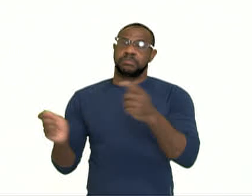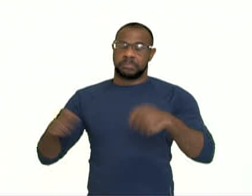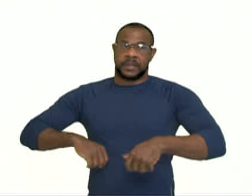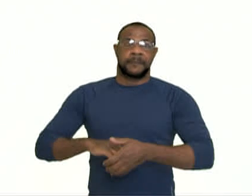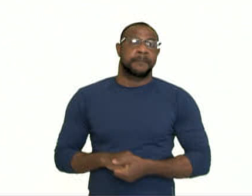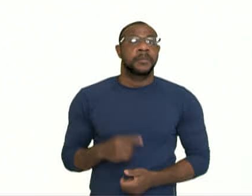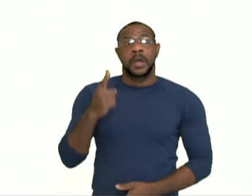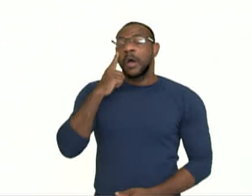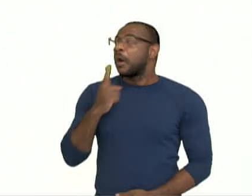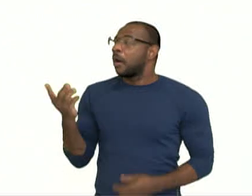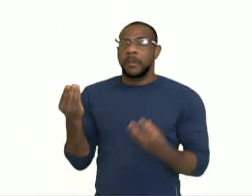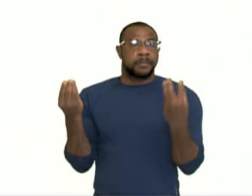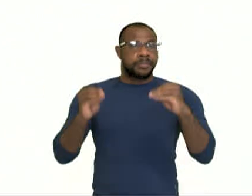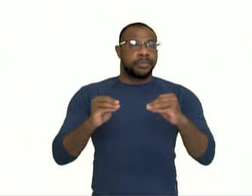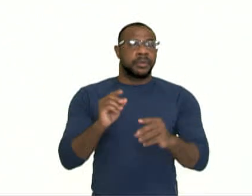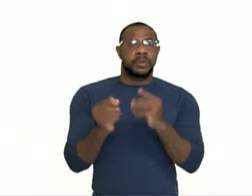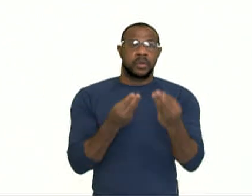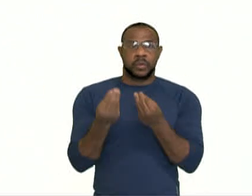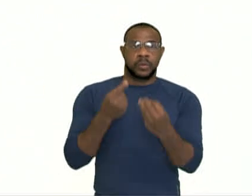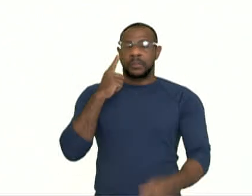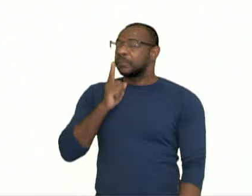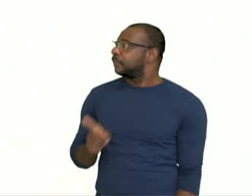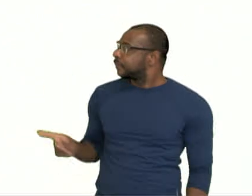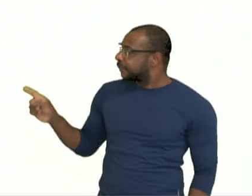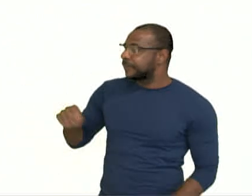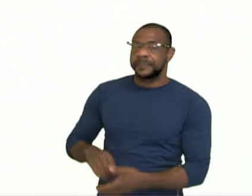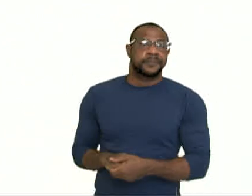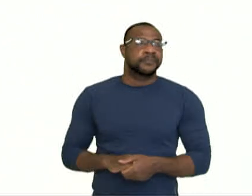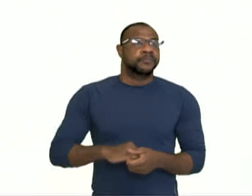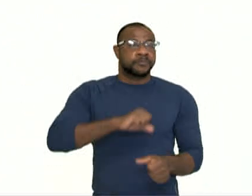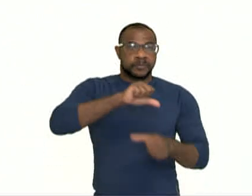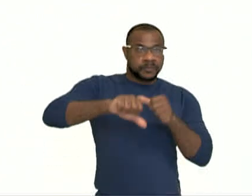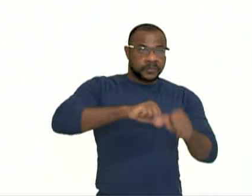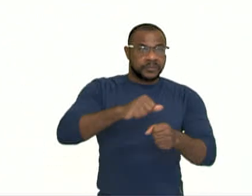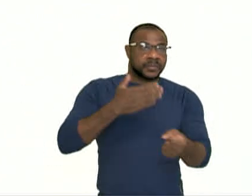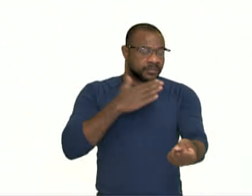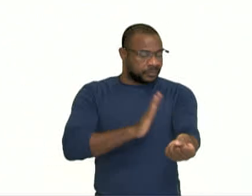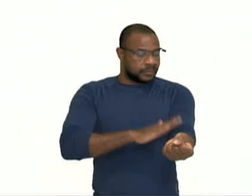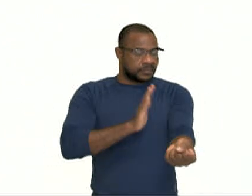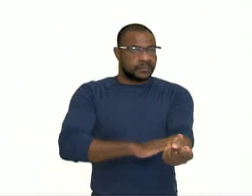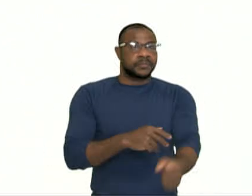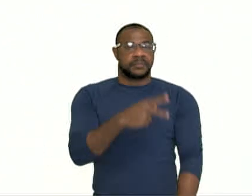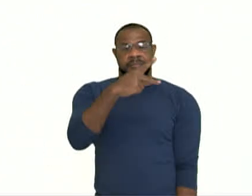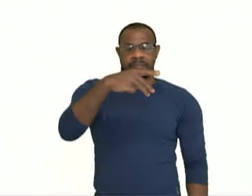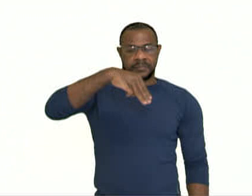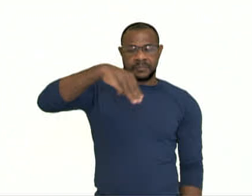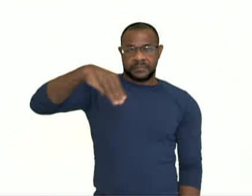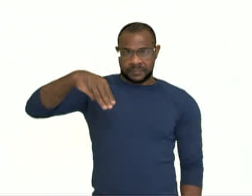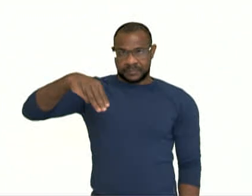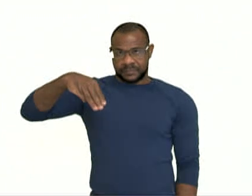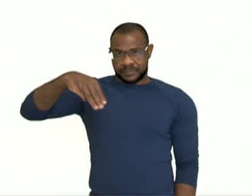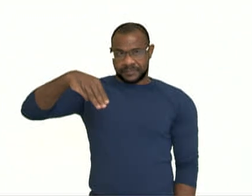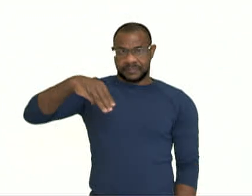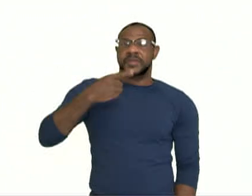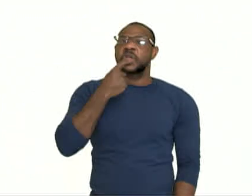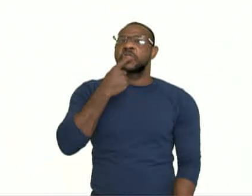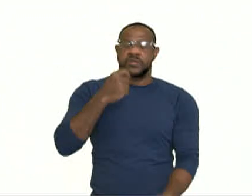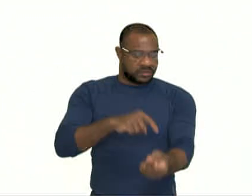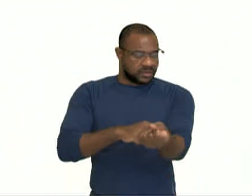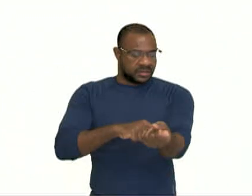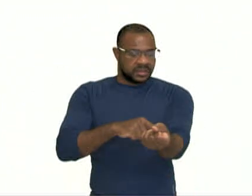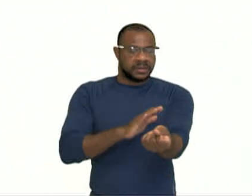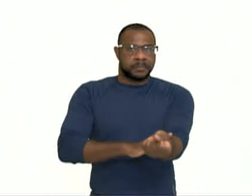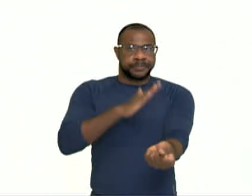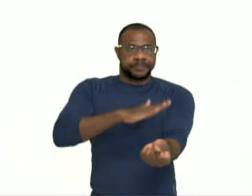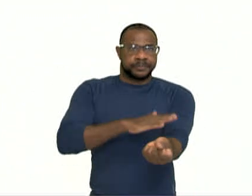a aplicação de uma função cosseno. A variação da pressão sanguínea P em mililitro de mercúrio de uma pessoa em